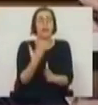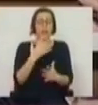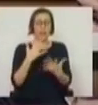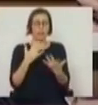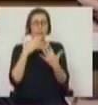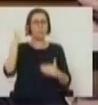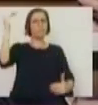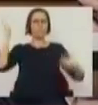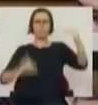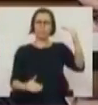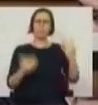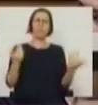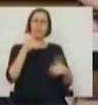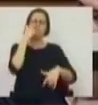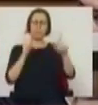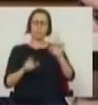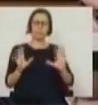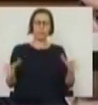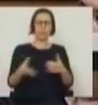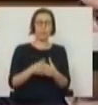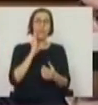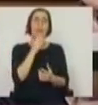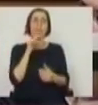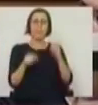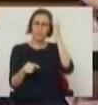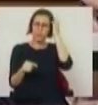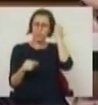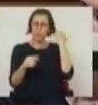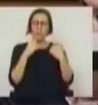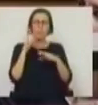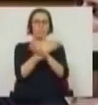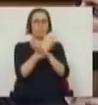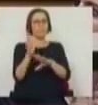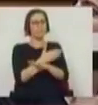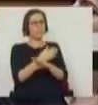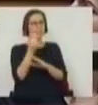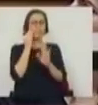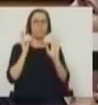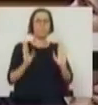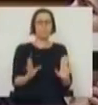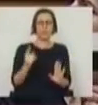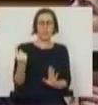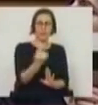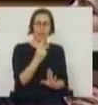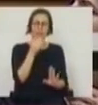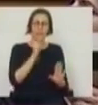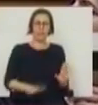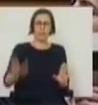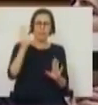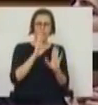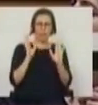uma grave desigualdade entre populações em função das divisões administrativas próprias de cada